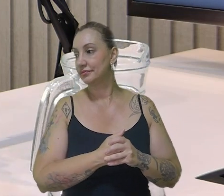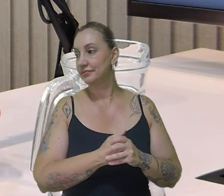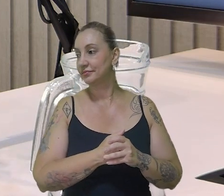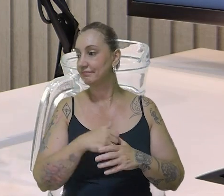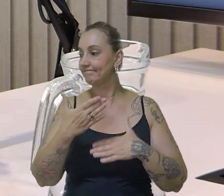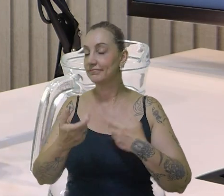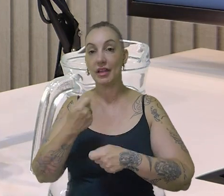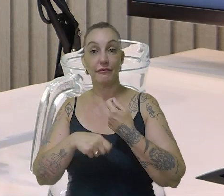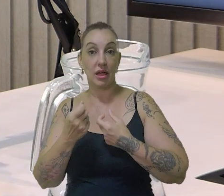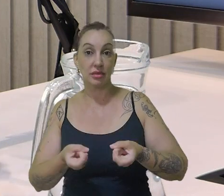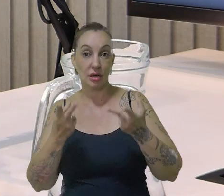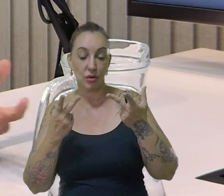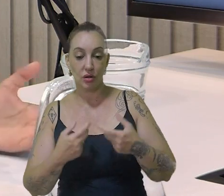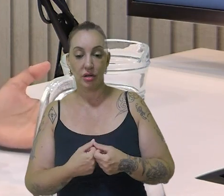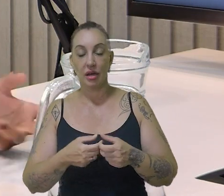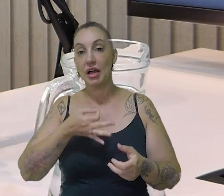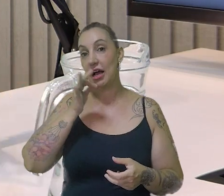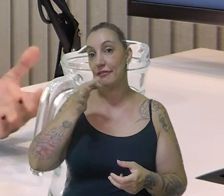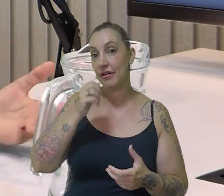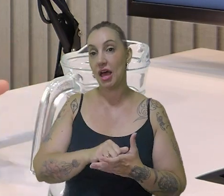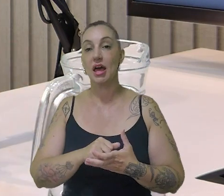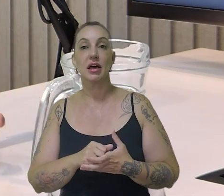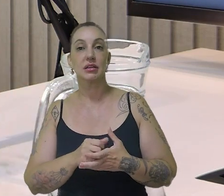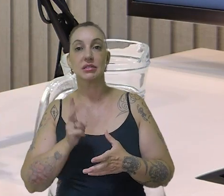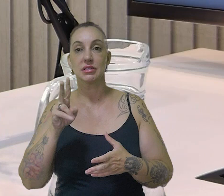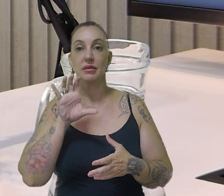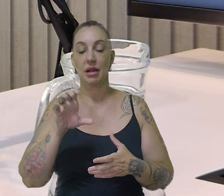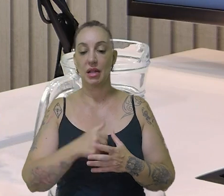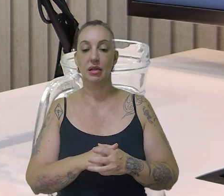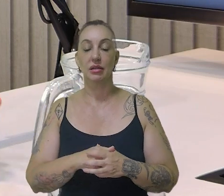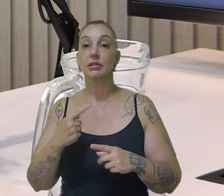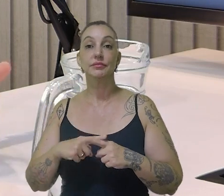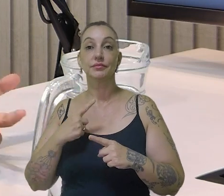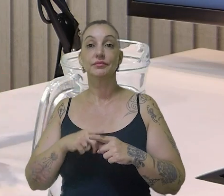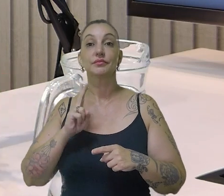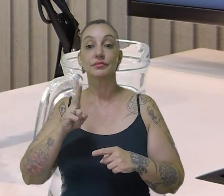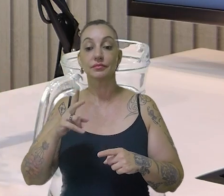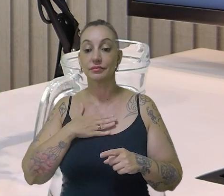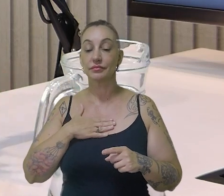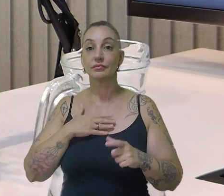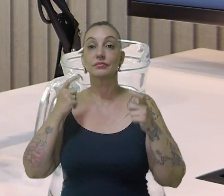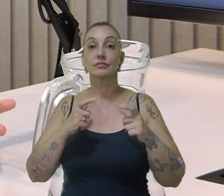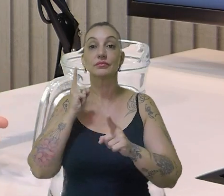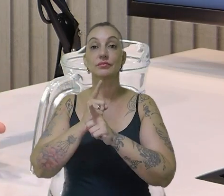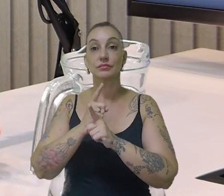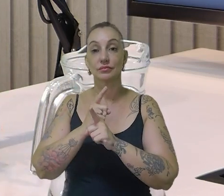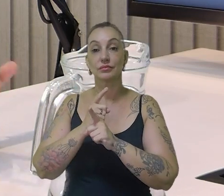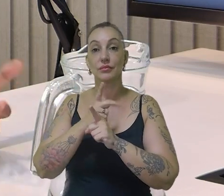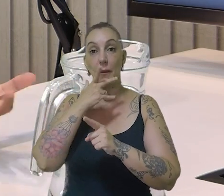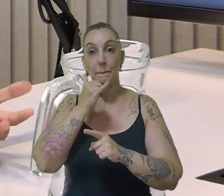e aí fiquei na bilheteria fiquei no Café ficava sempre ali assim porque continuava sendo meu ponto de encontro com o meu